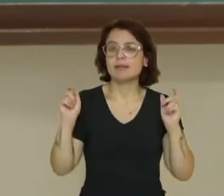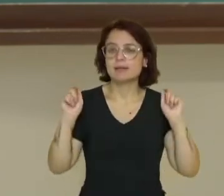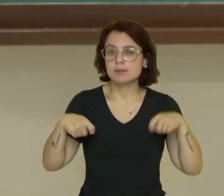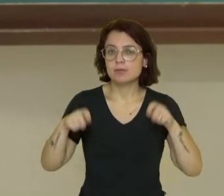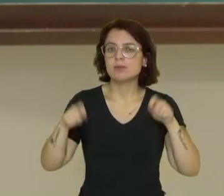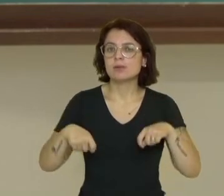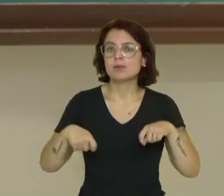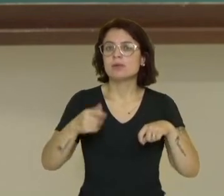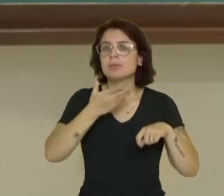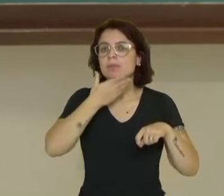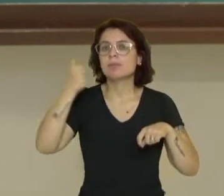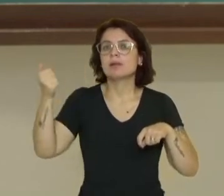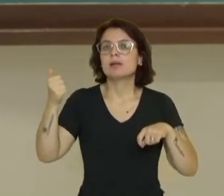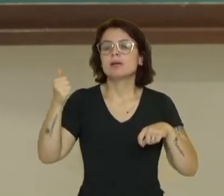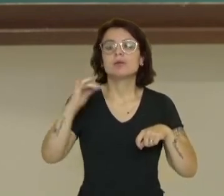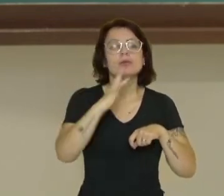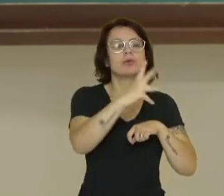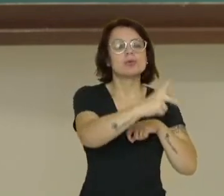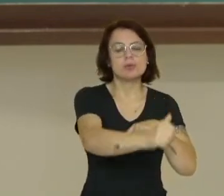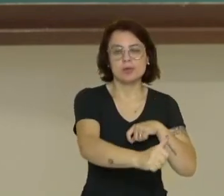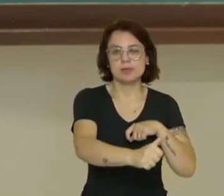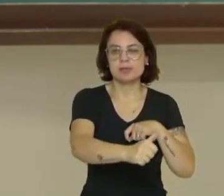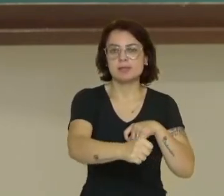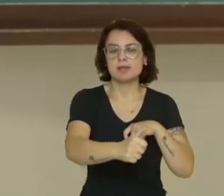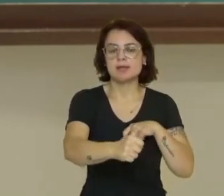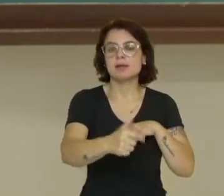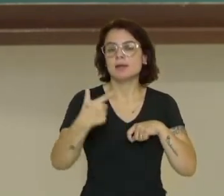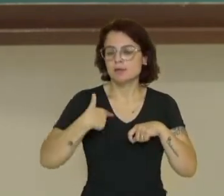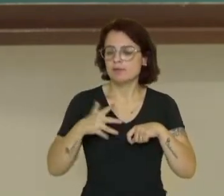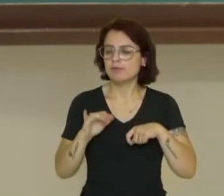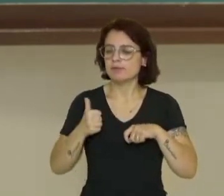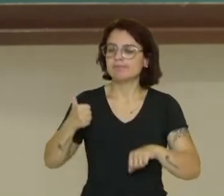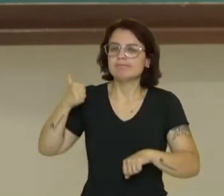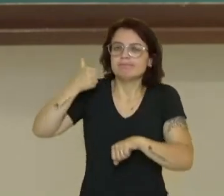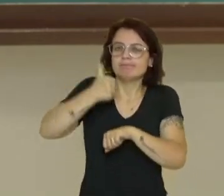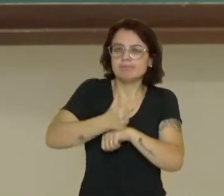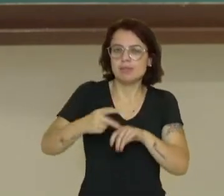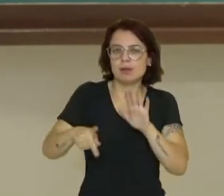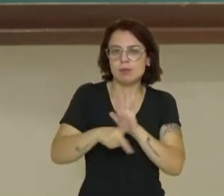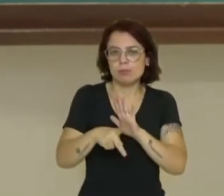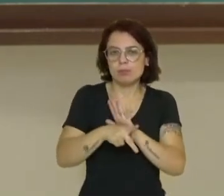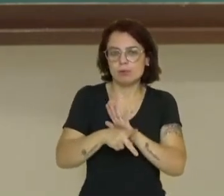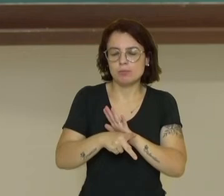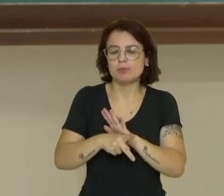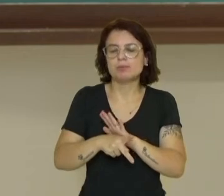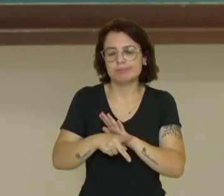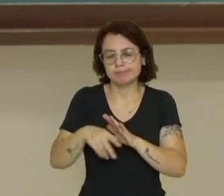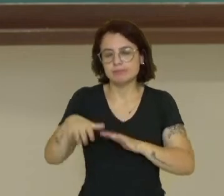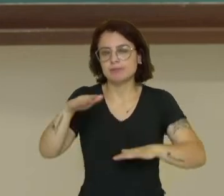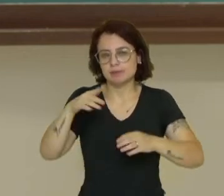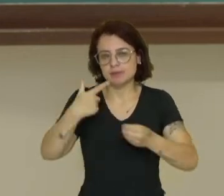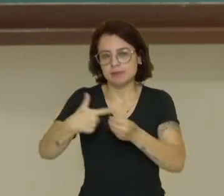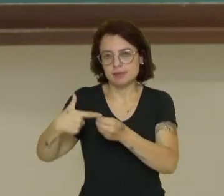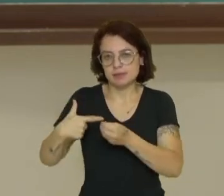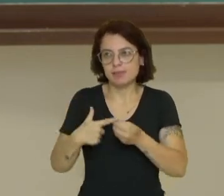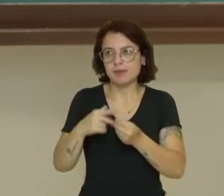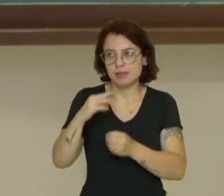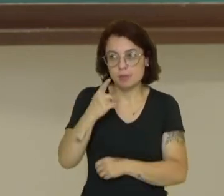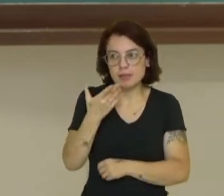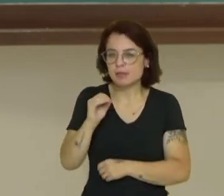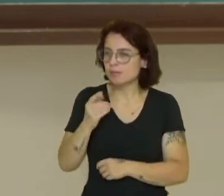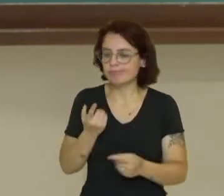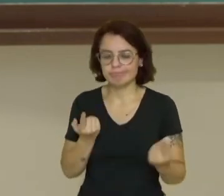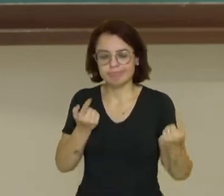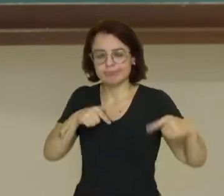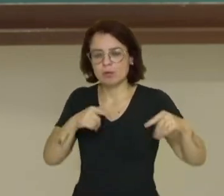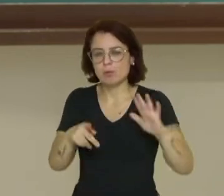condição muito melhor do que todos os outros para comandar a cidade. Então vejam, Platão é totalmente contrário à democracia,